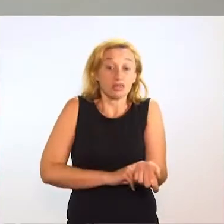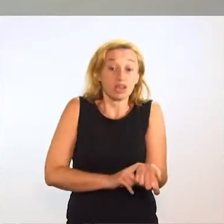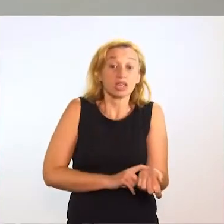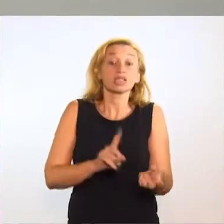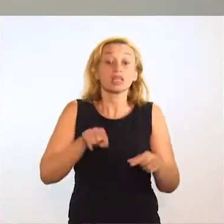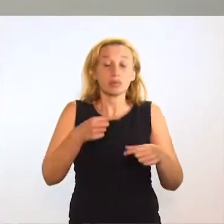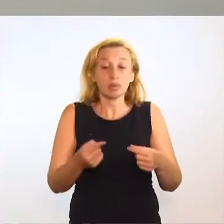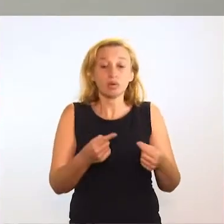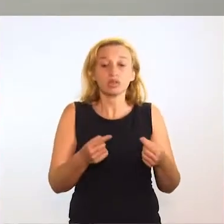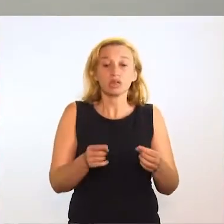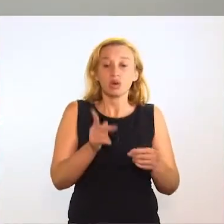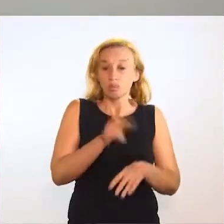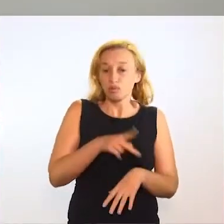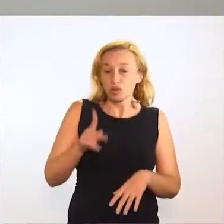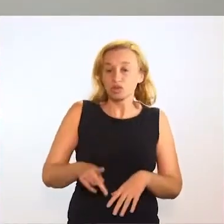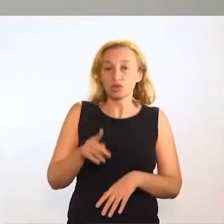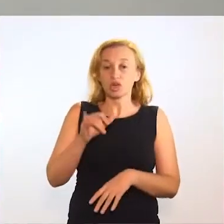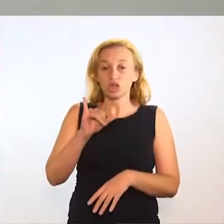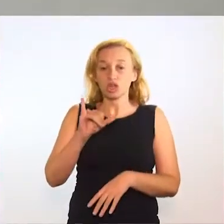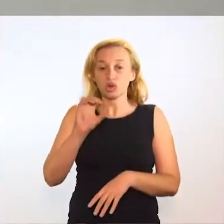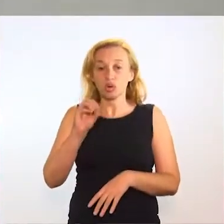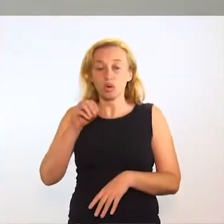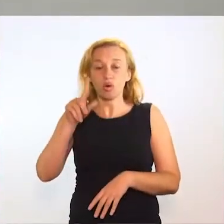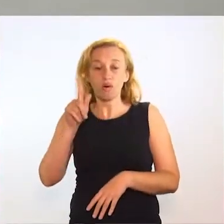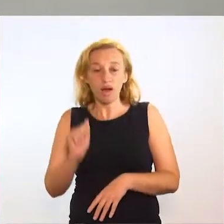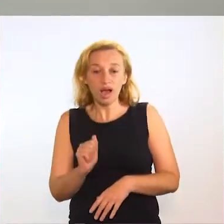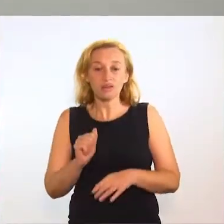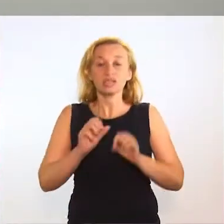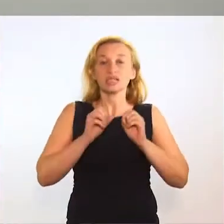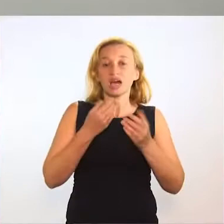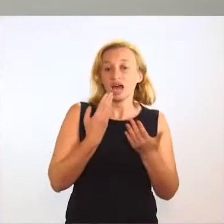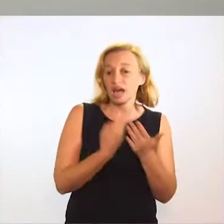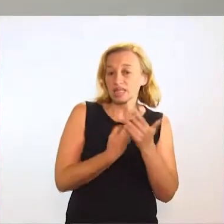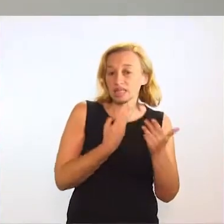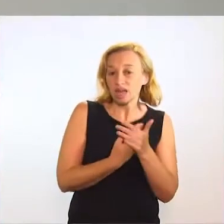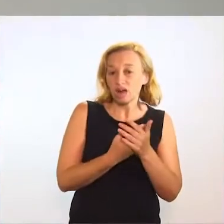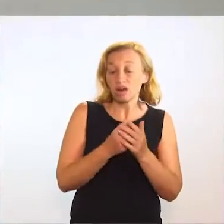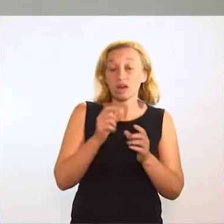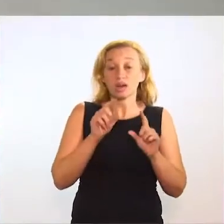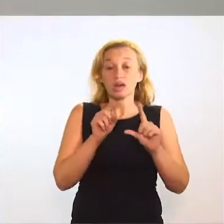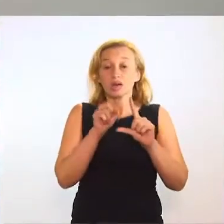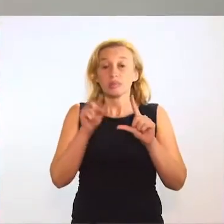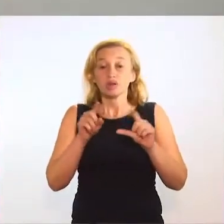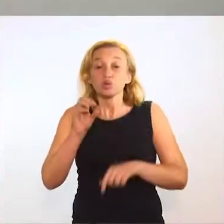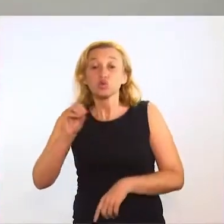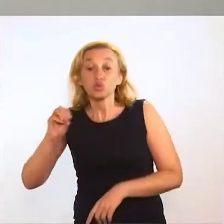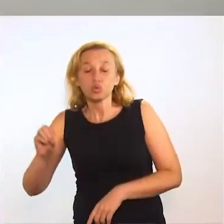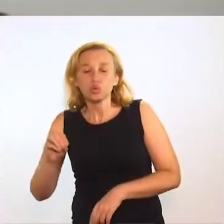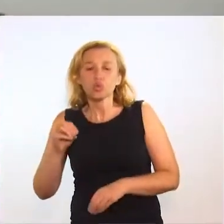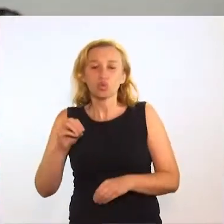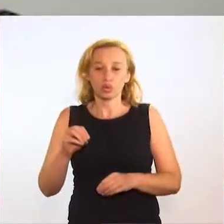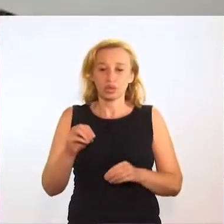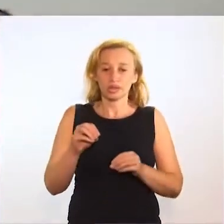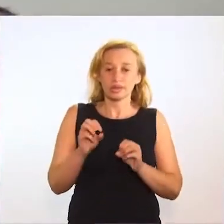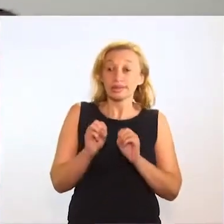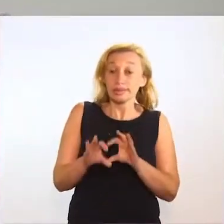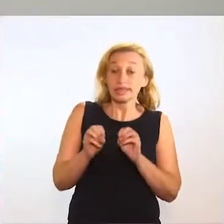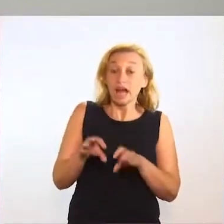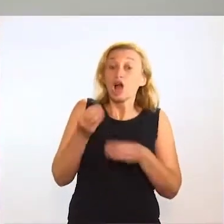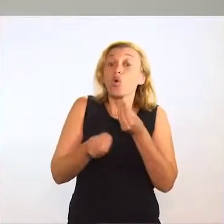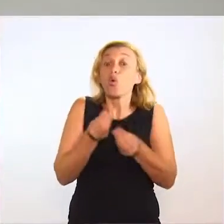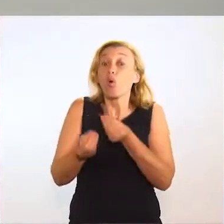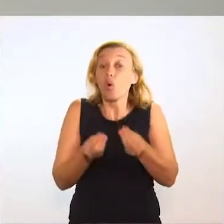conseguiu uma instrutora de yoga e que fazia as aulas pelo Zoom. Daí, lá vai a gente orientar todo mundo como é que utilizava o